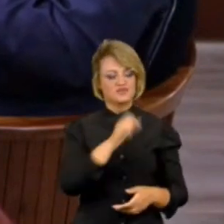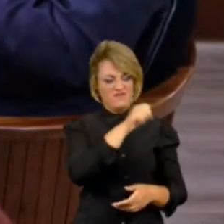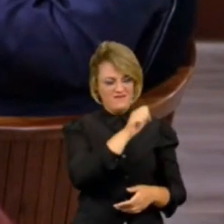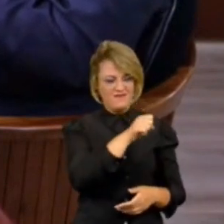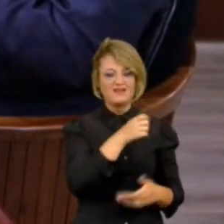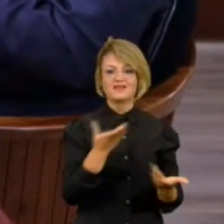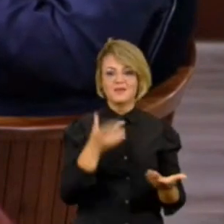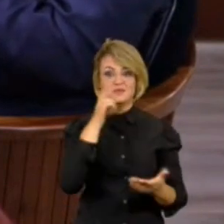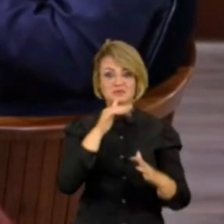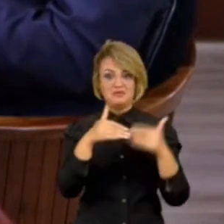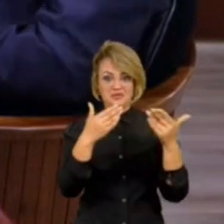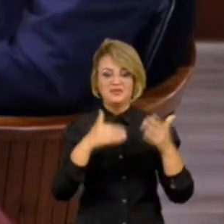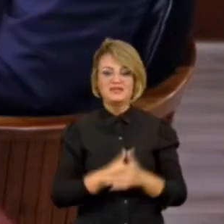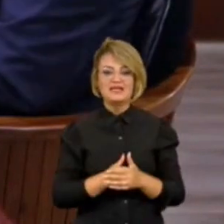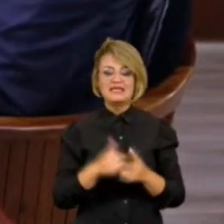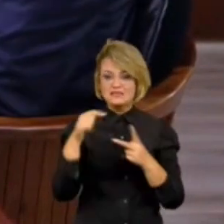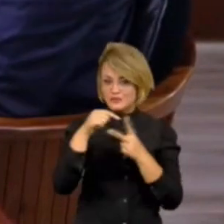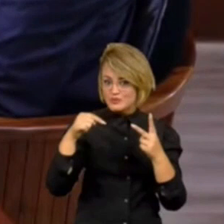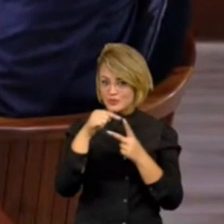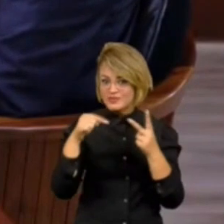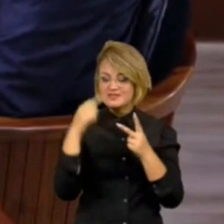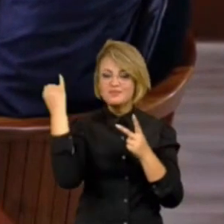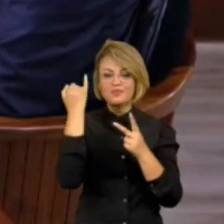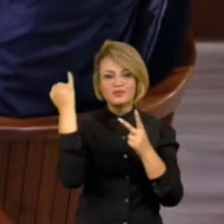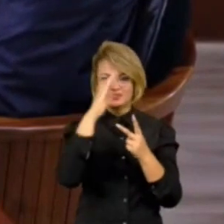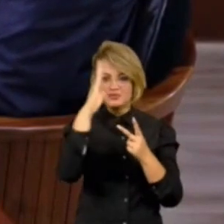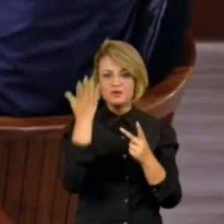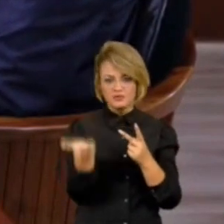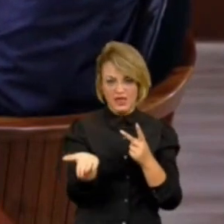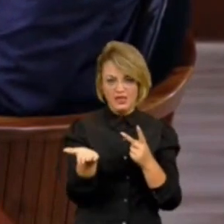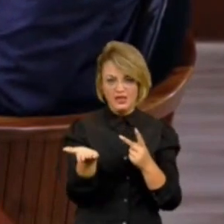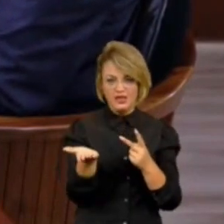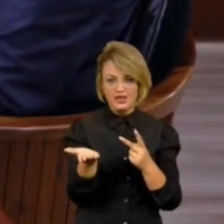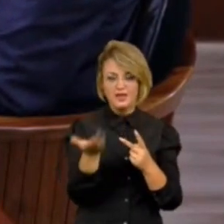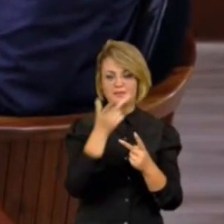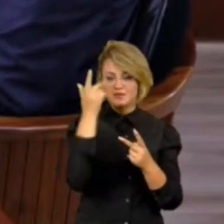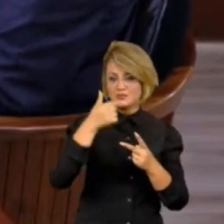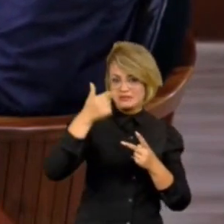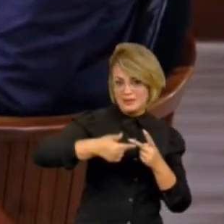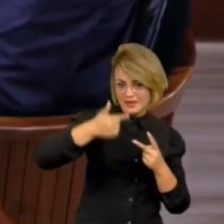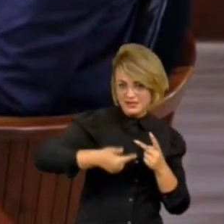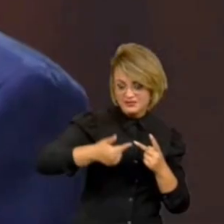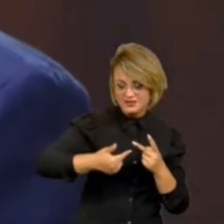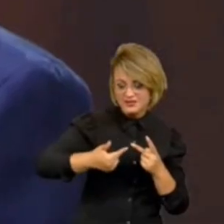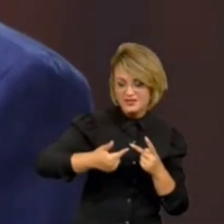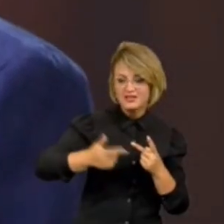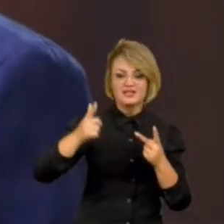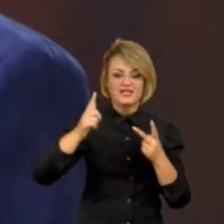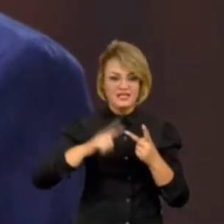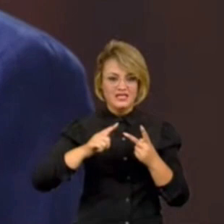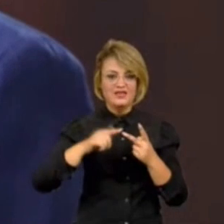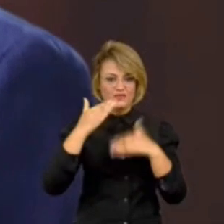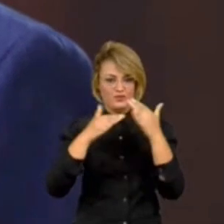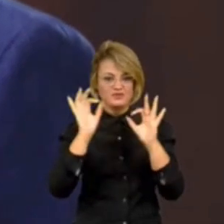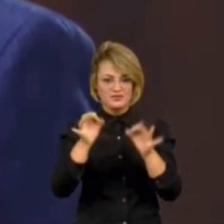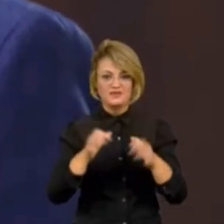o que a gente quer, né? Quer dizer, mais gente trabalhando e com esse crescimento é isso. Né? Tem duas coisas mais importantes